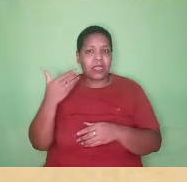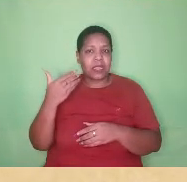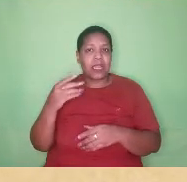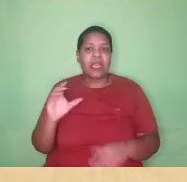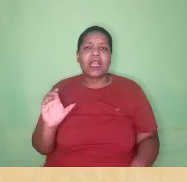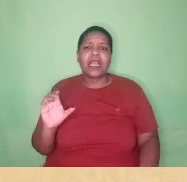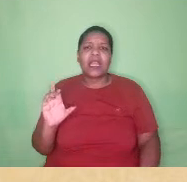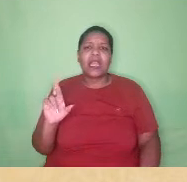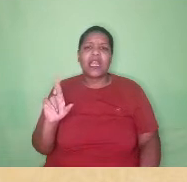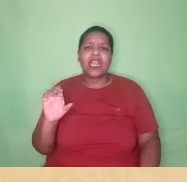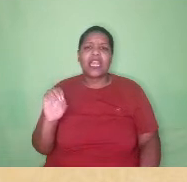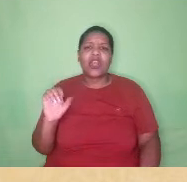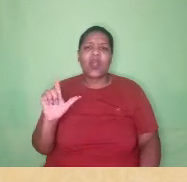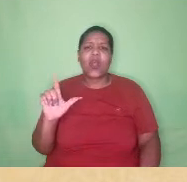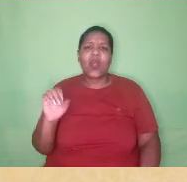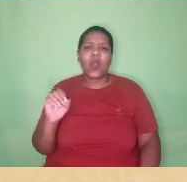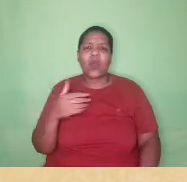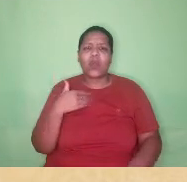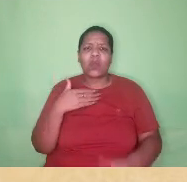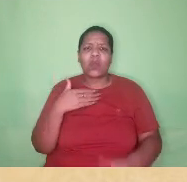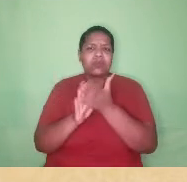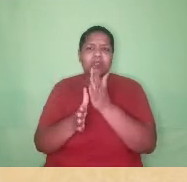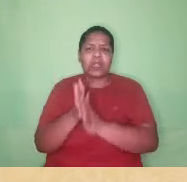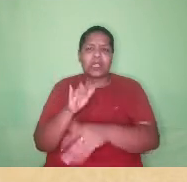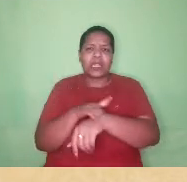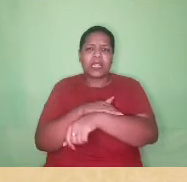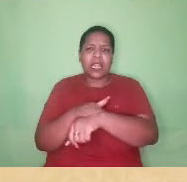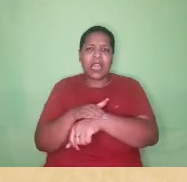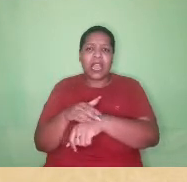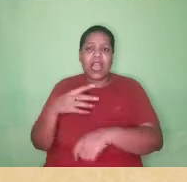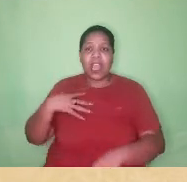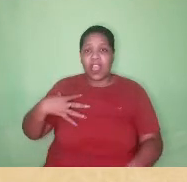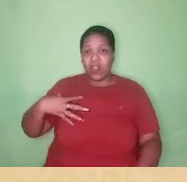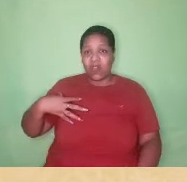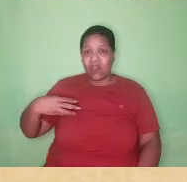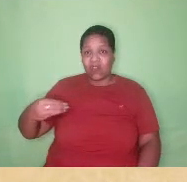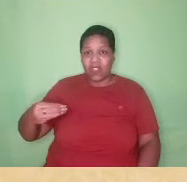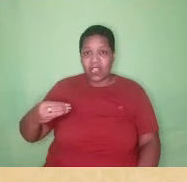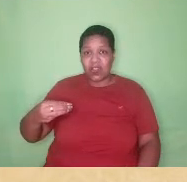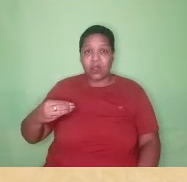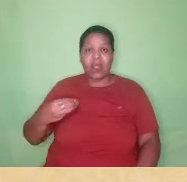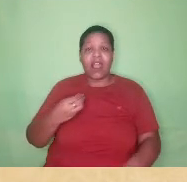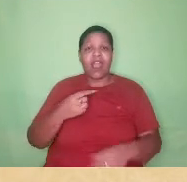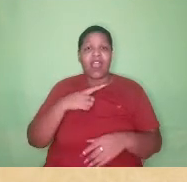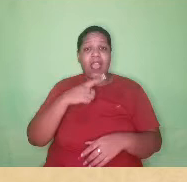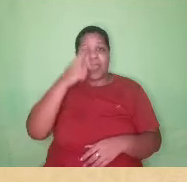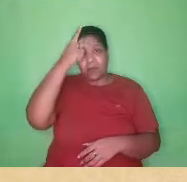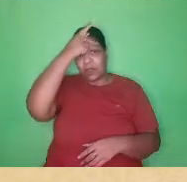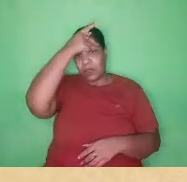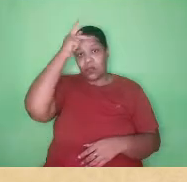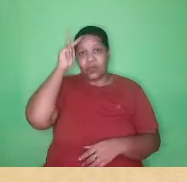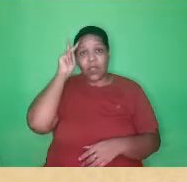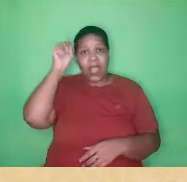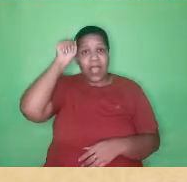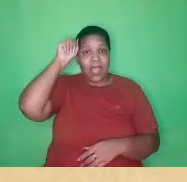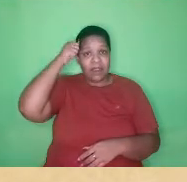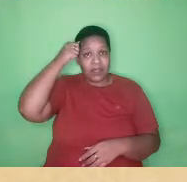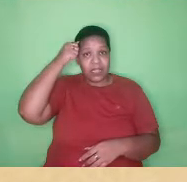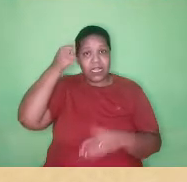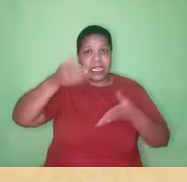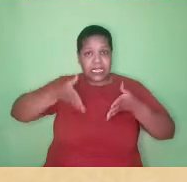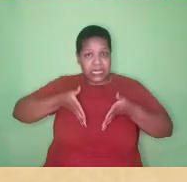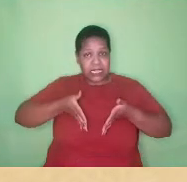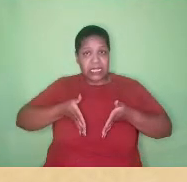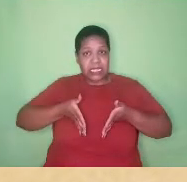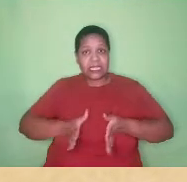ver com cor. O crioulo era o filho dos africanos, ou de africanos, nascidos no Brasil. Não tem